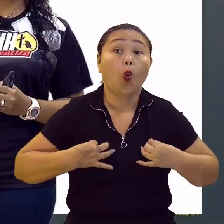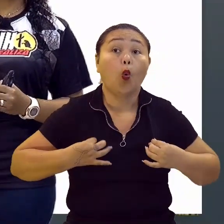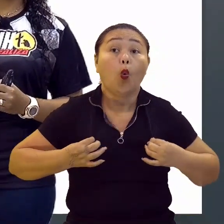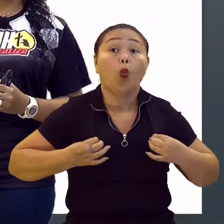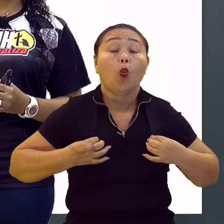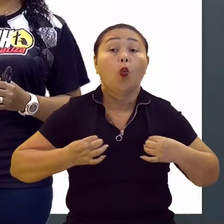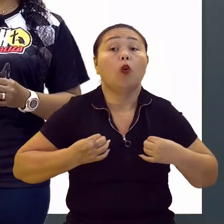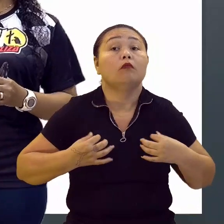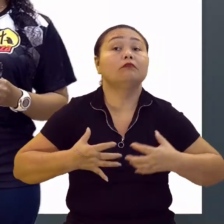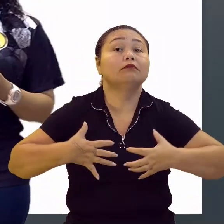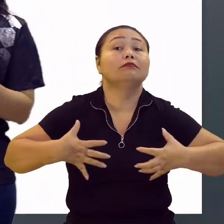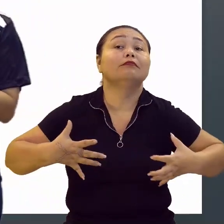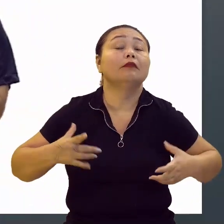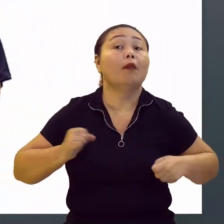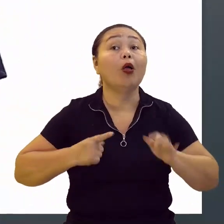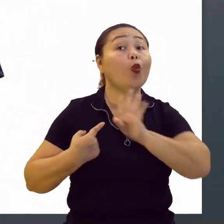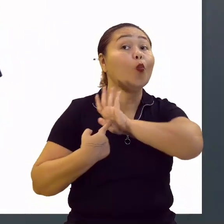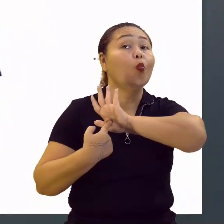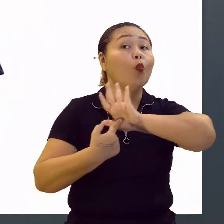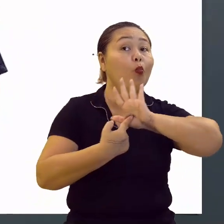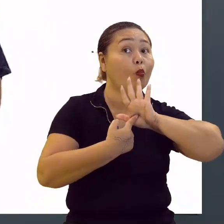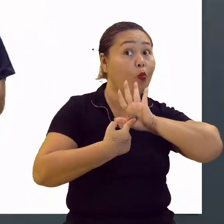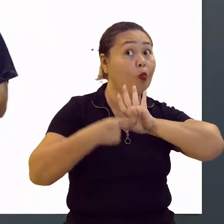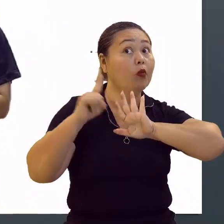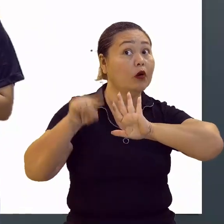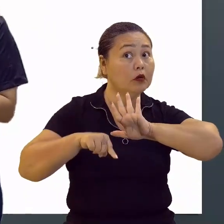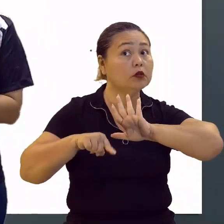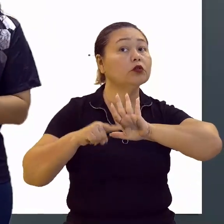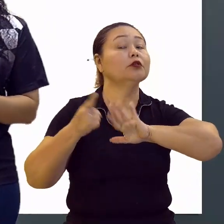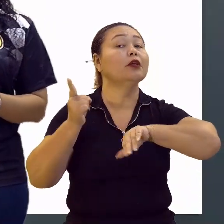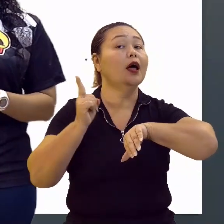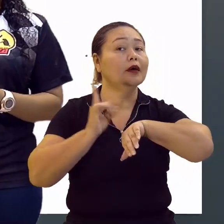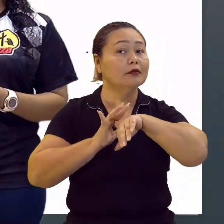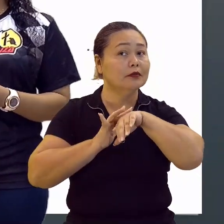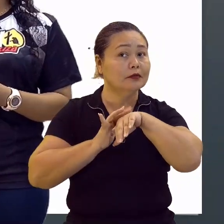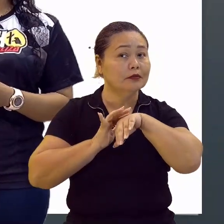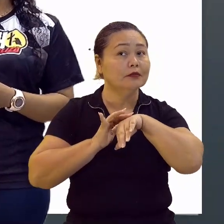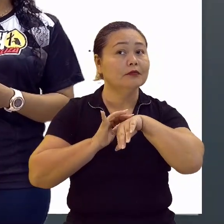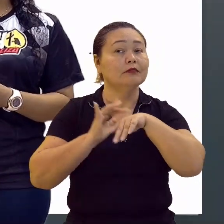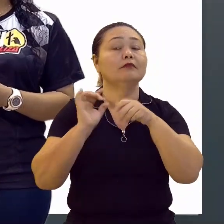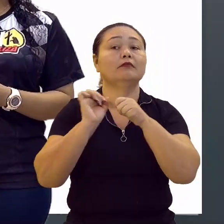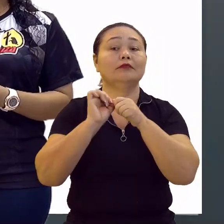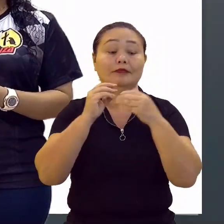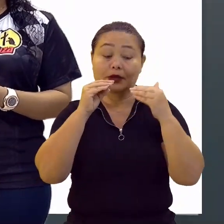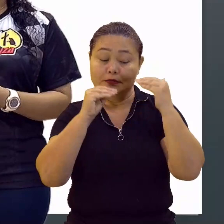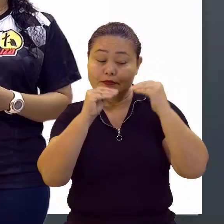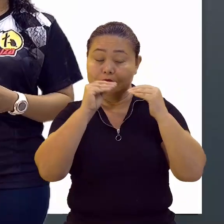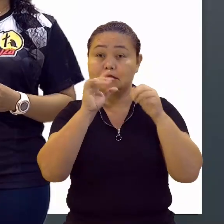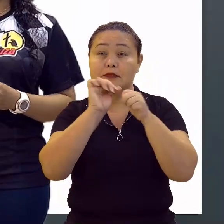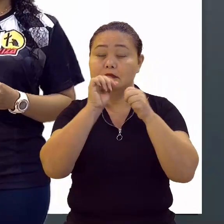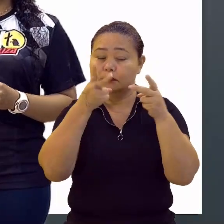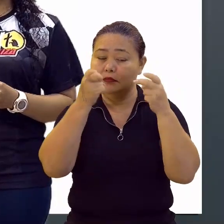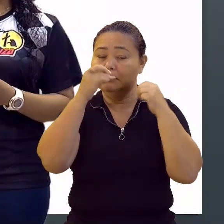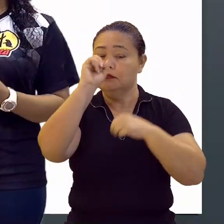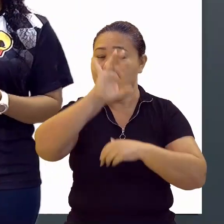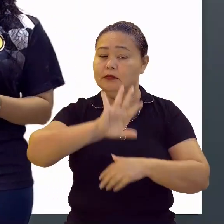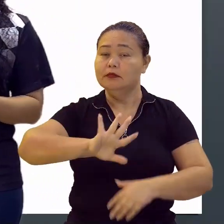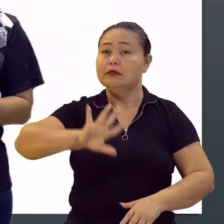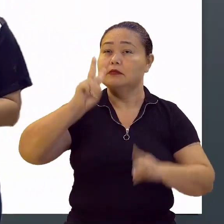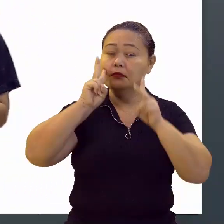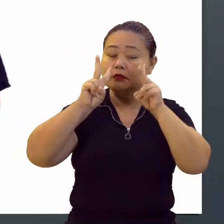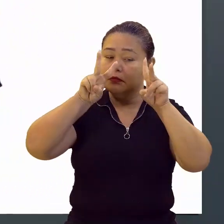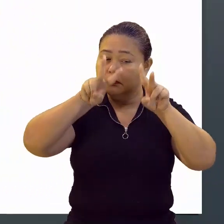doente. Para não mostrar que há um desajuste, por exemplo, aí na sua percepção visual, certo? Então, ter